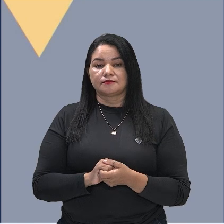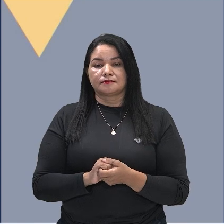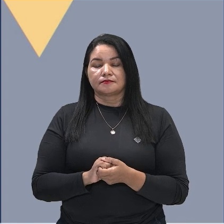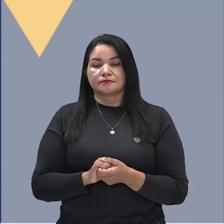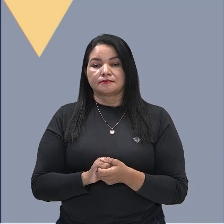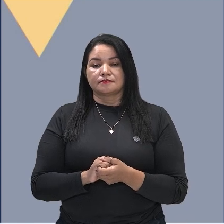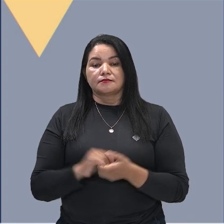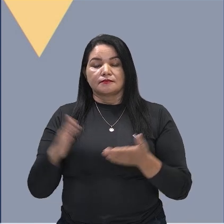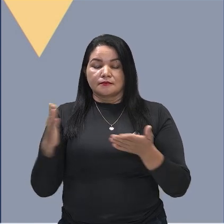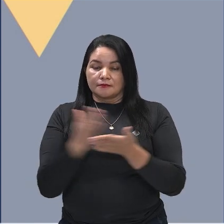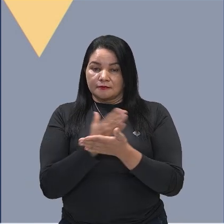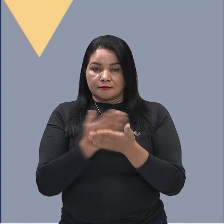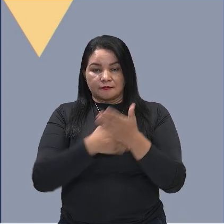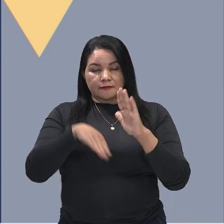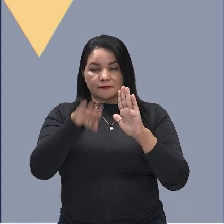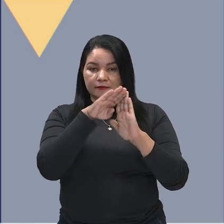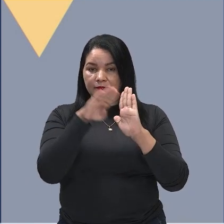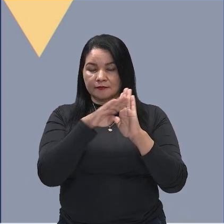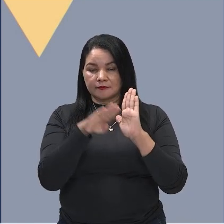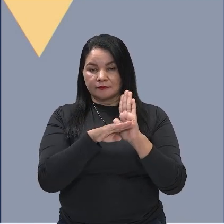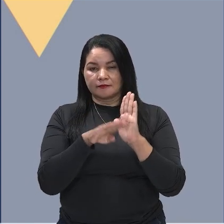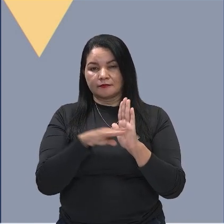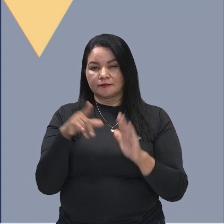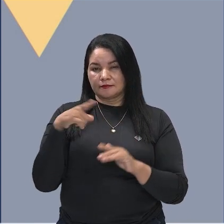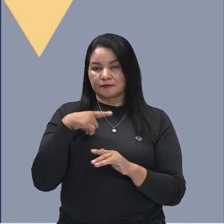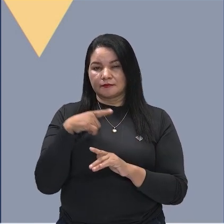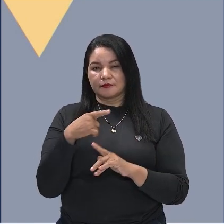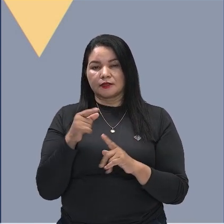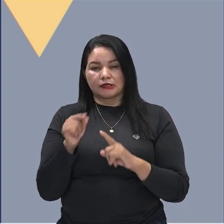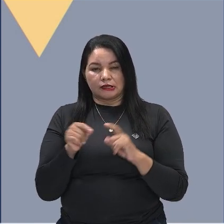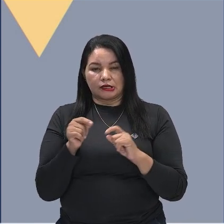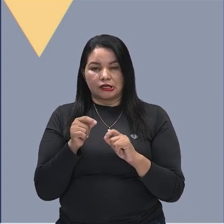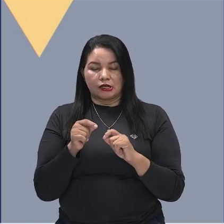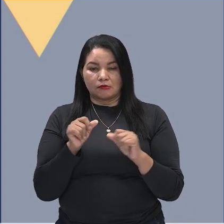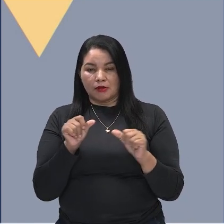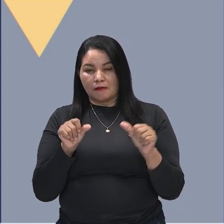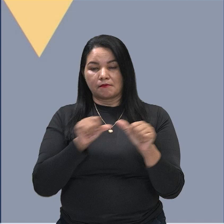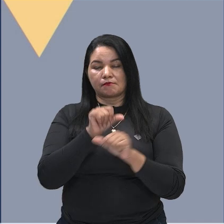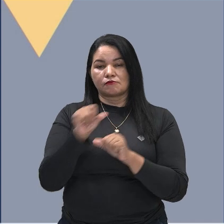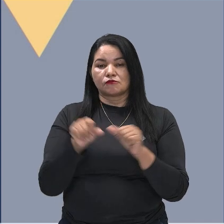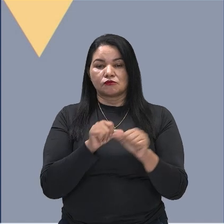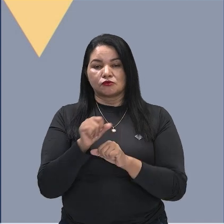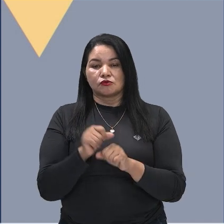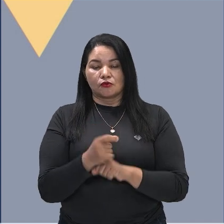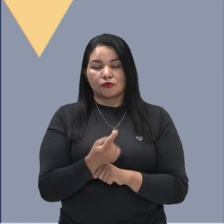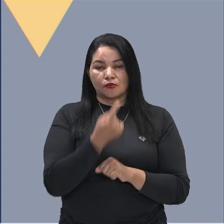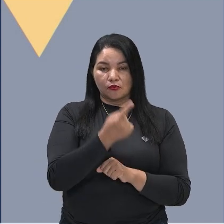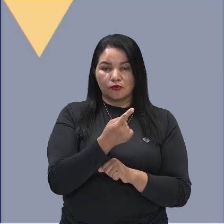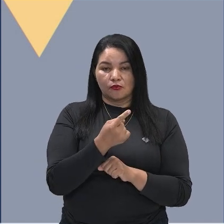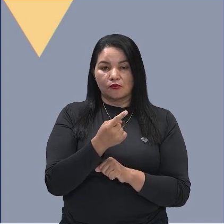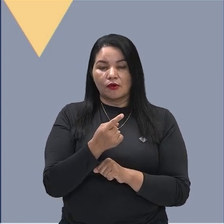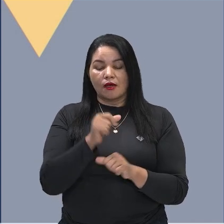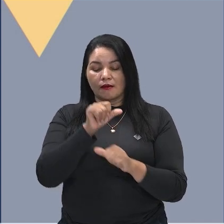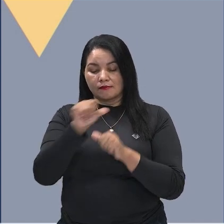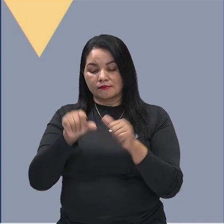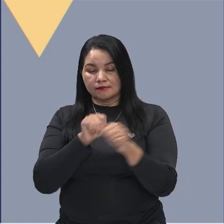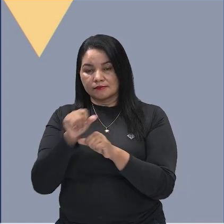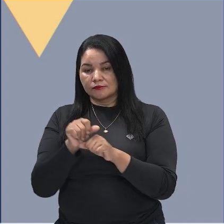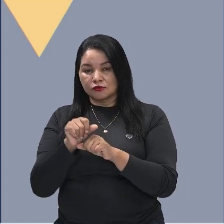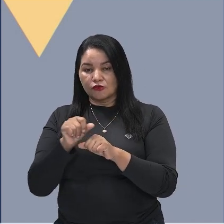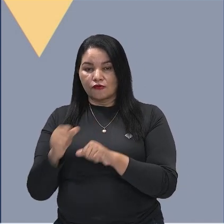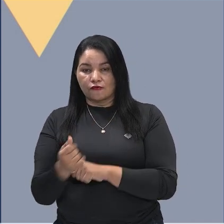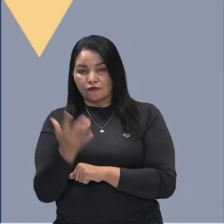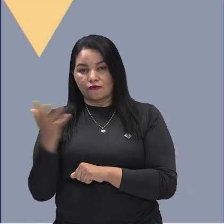algumas regras para convertir um substantivo singular no plural.